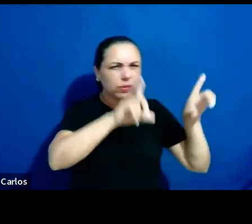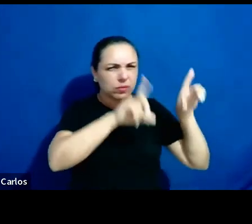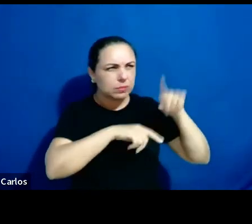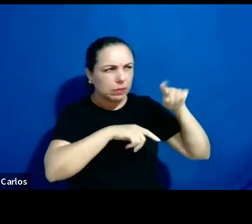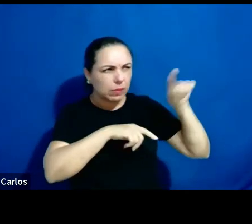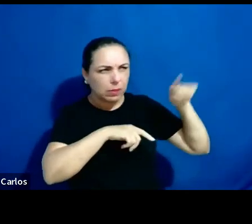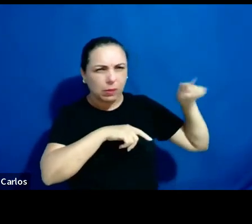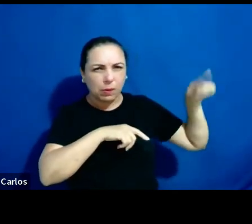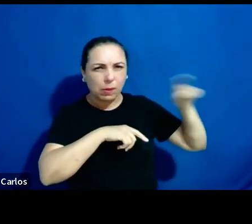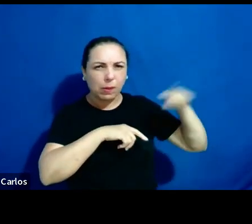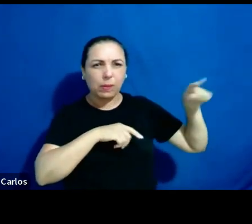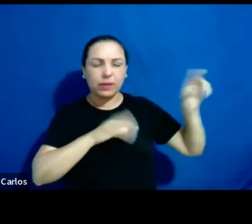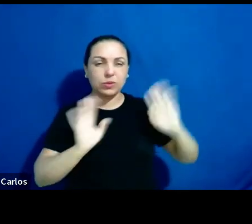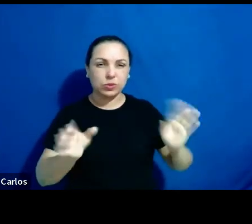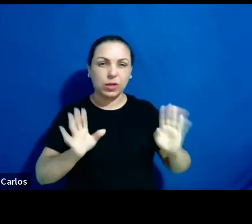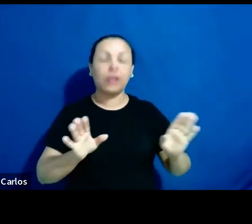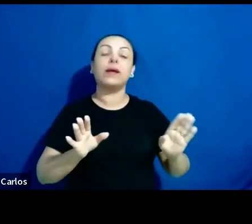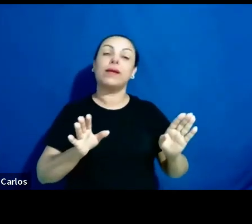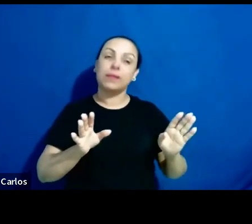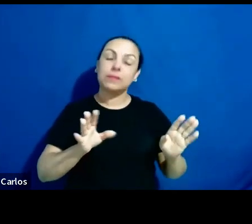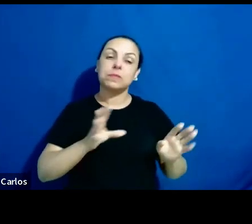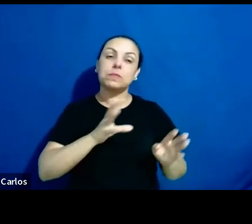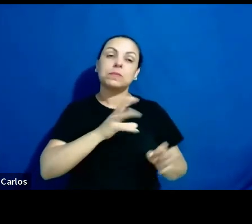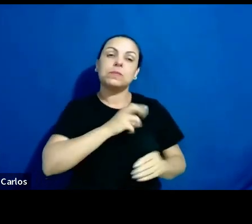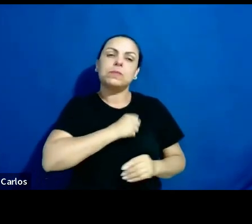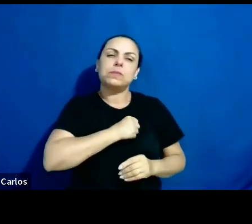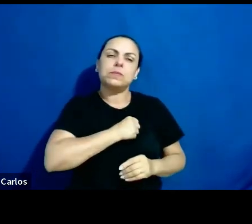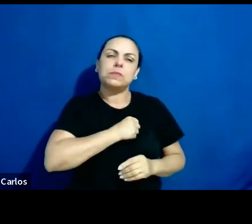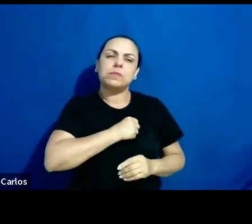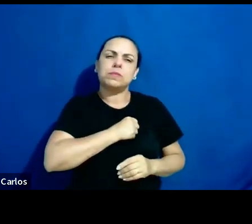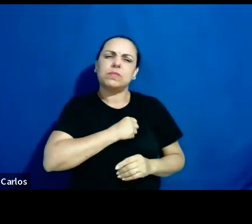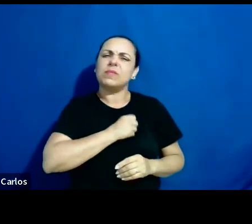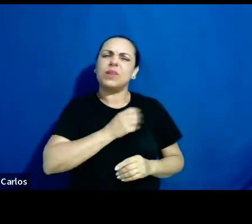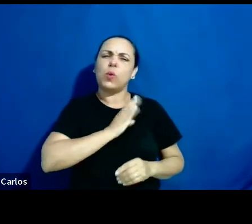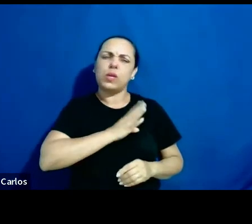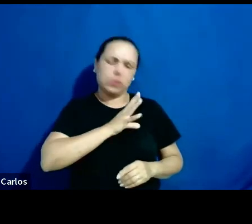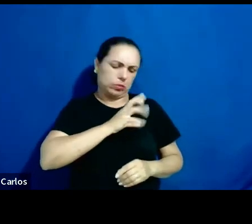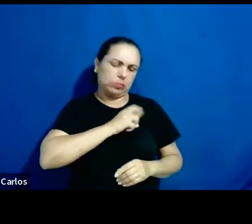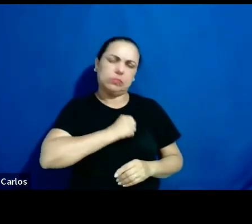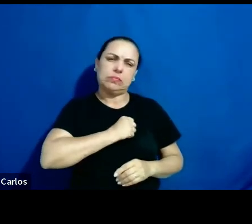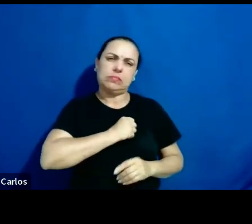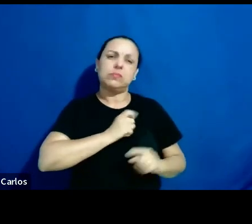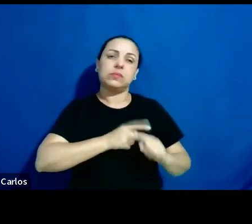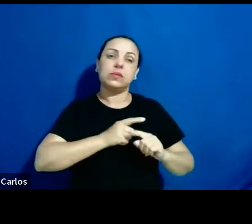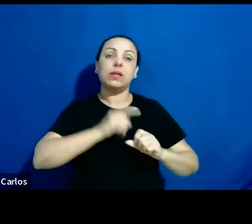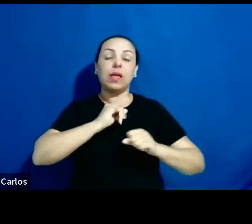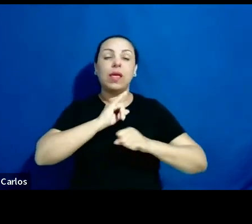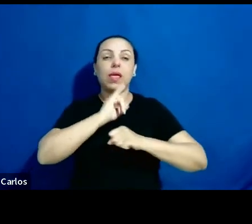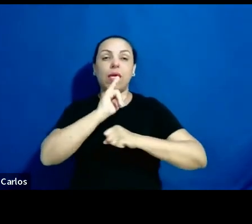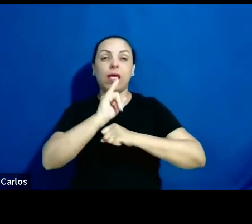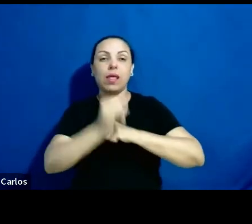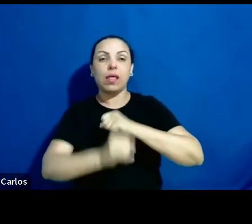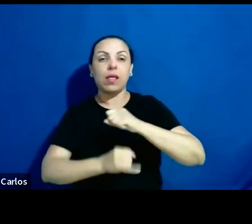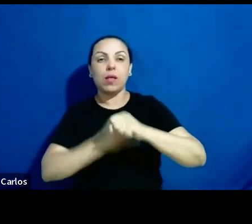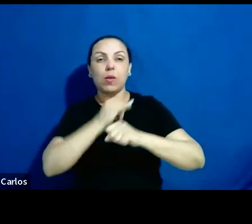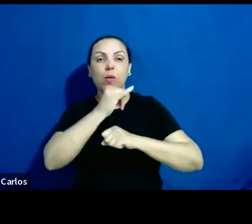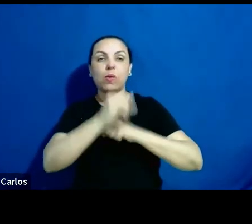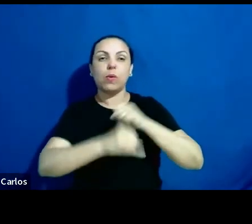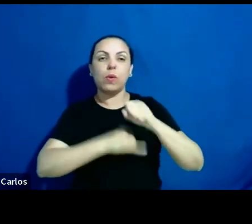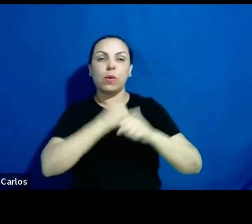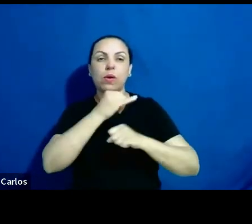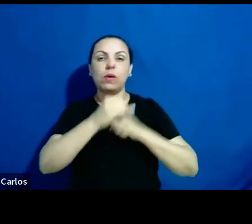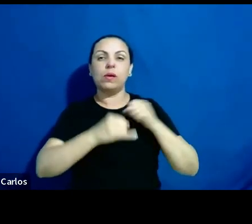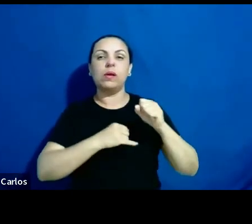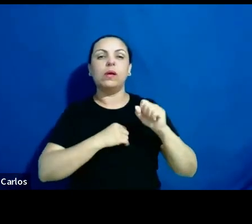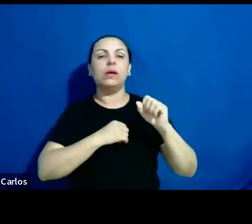coração contrair. Por que ele contrai? O íons de cálcio, observe, íons de